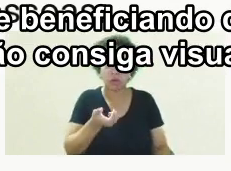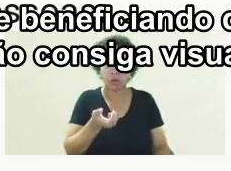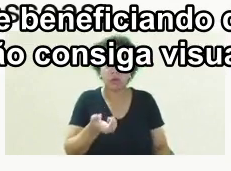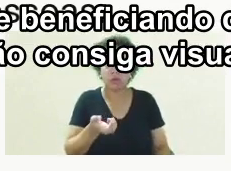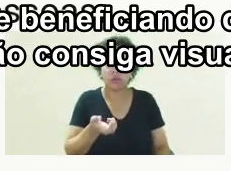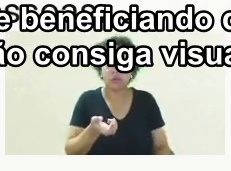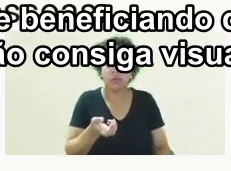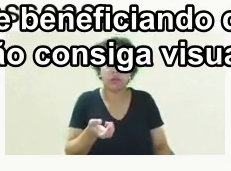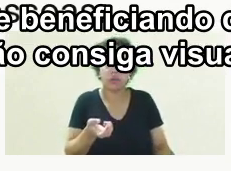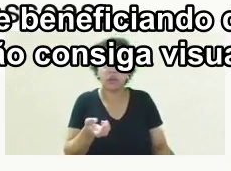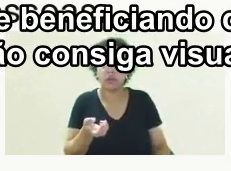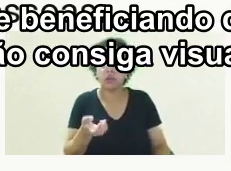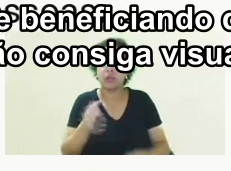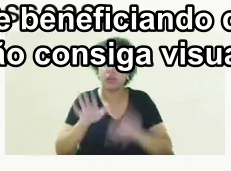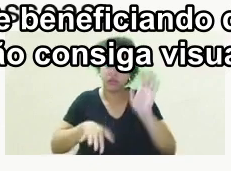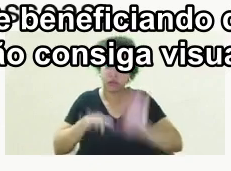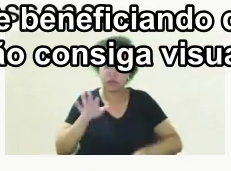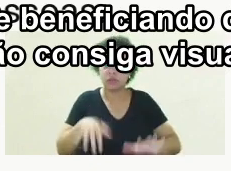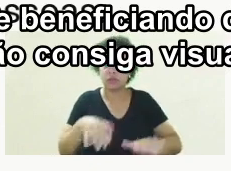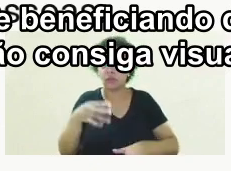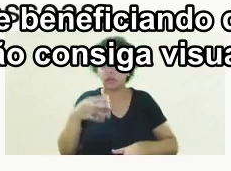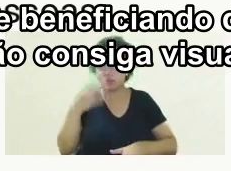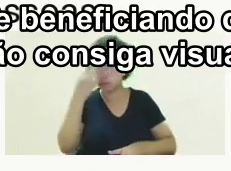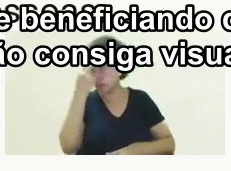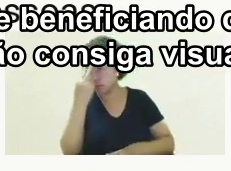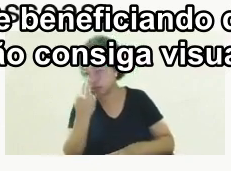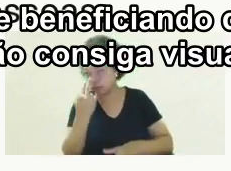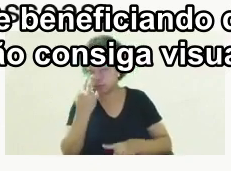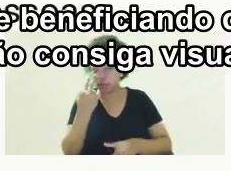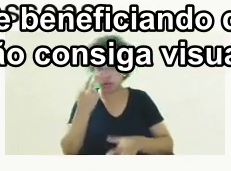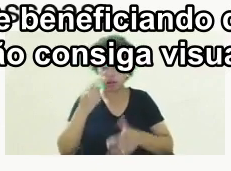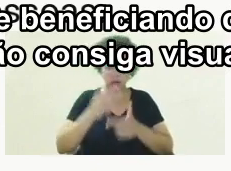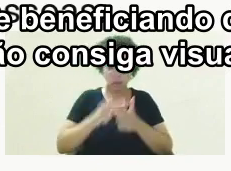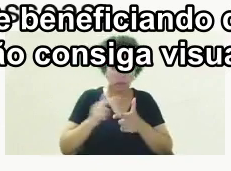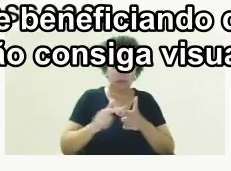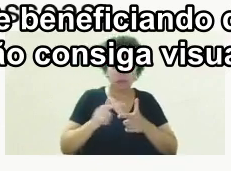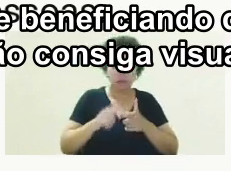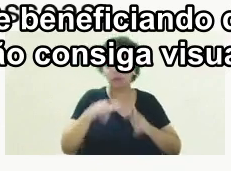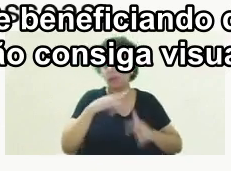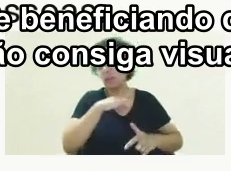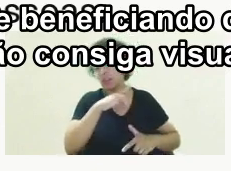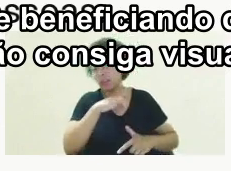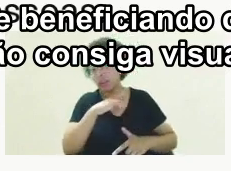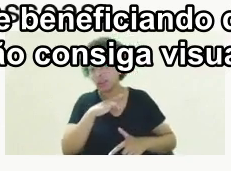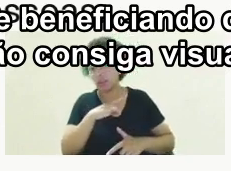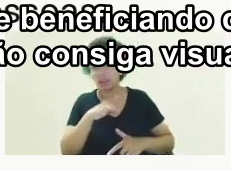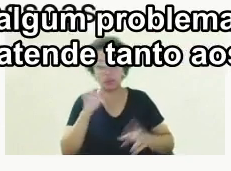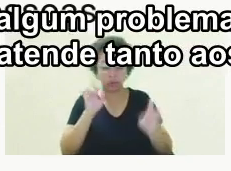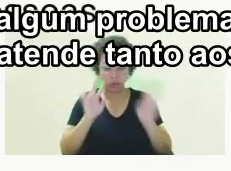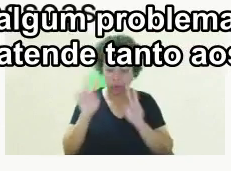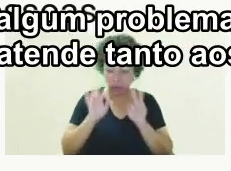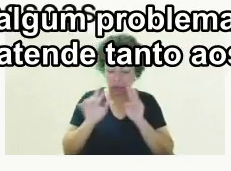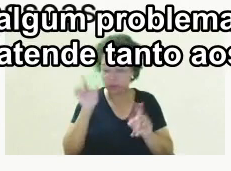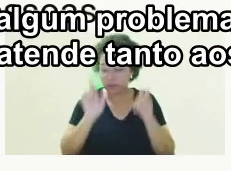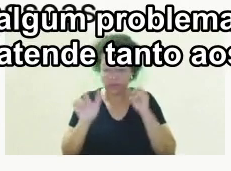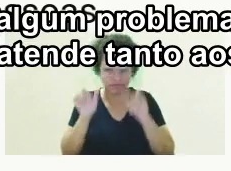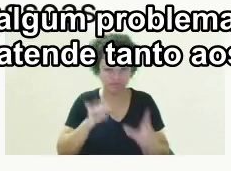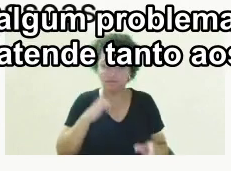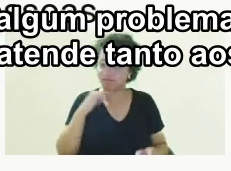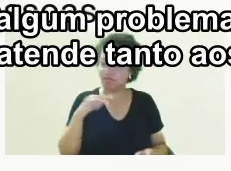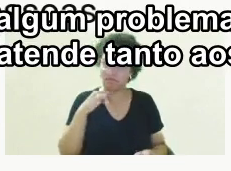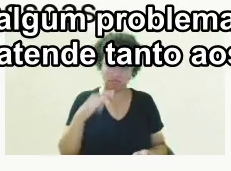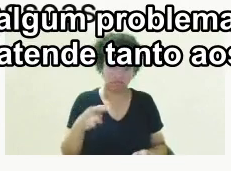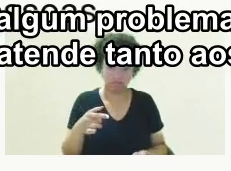disso quando ele tem um problema de visão e talvez não consiga visualizar tão bem as coisas. Quando ele já